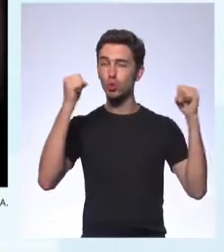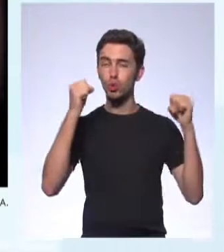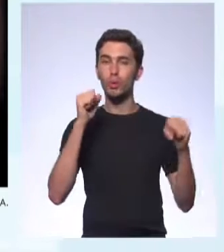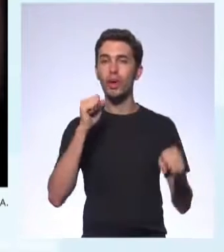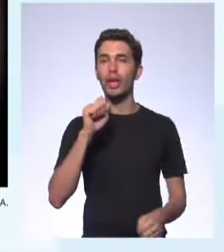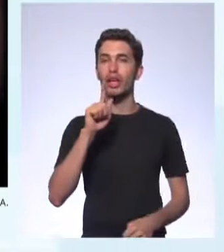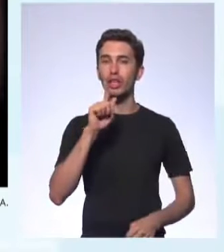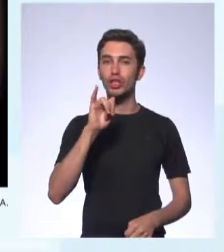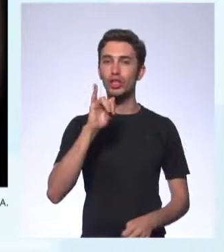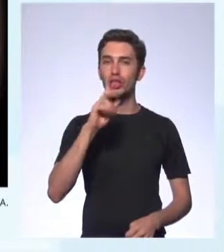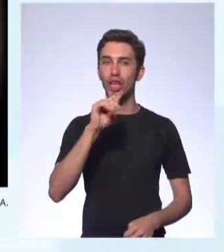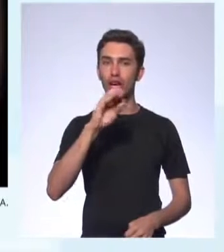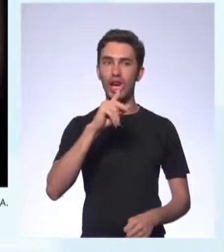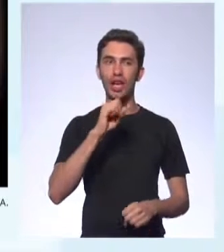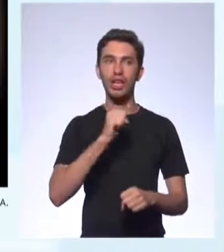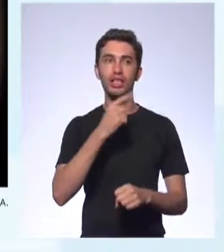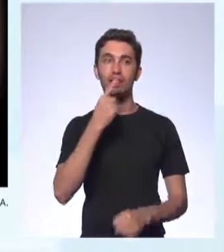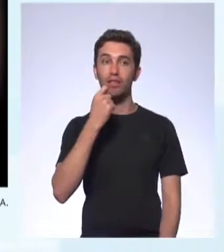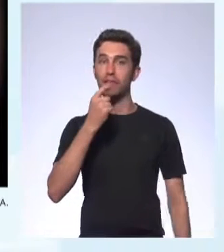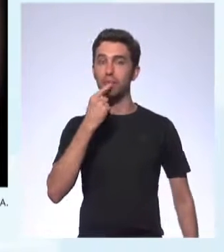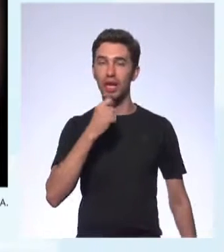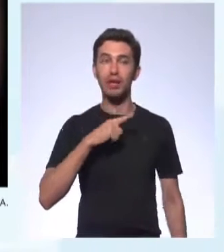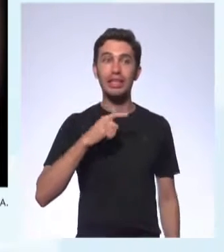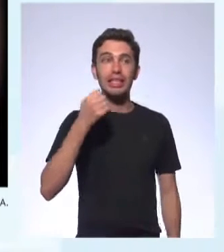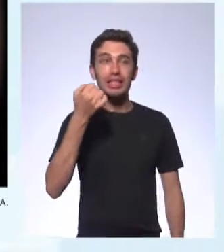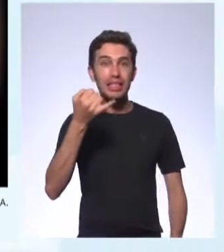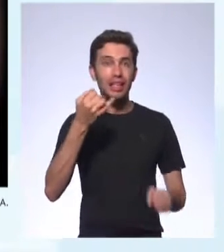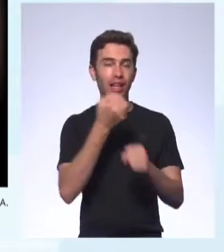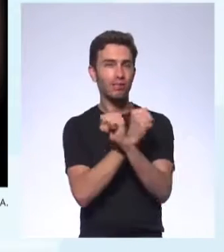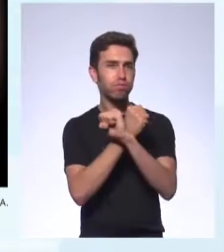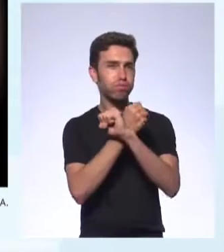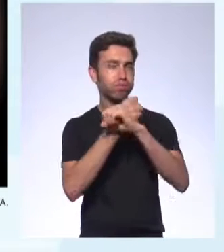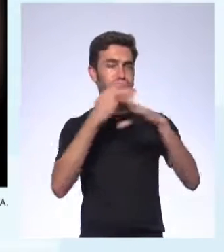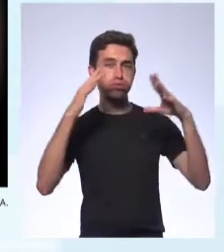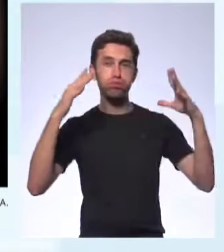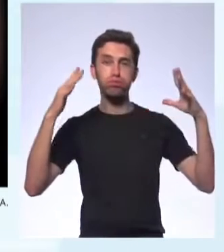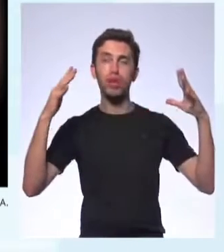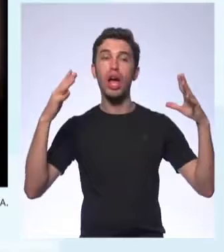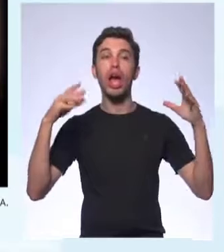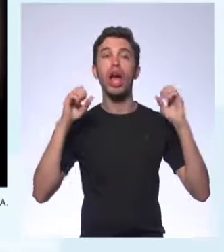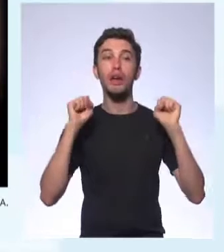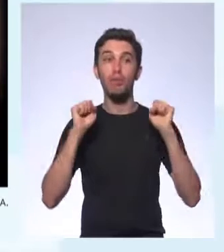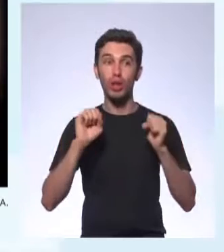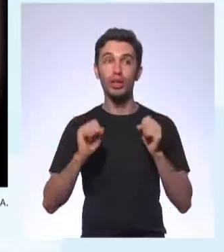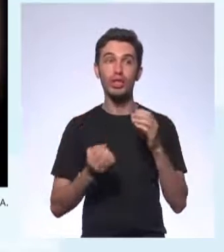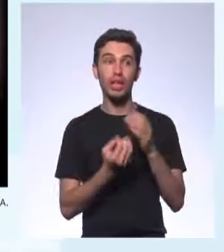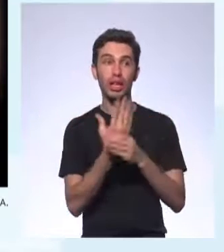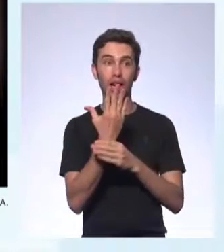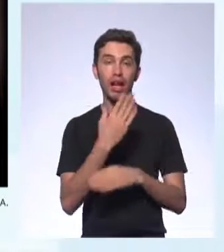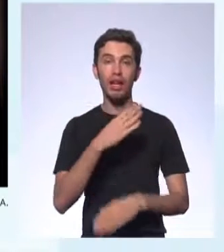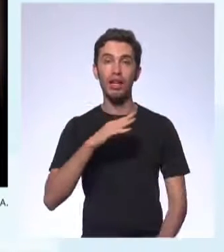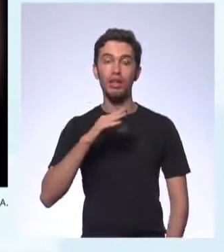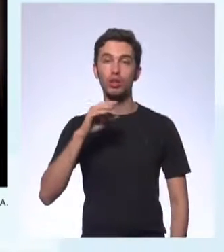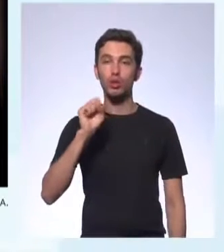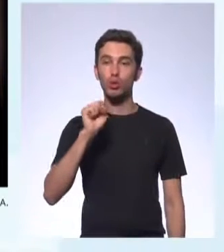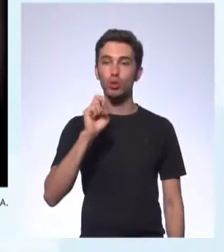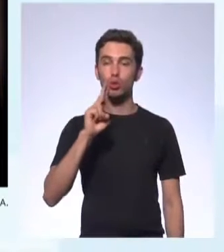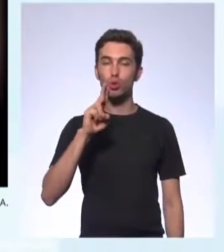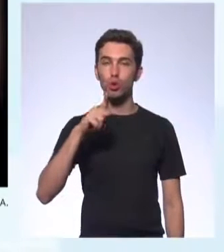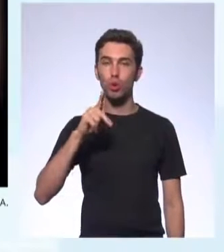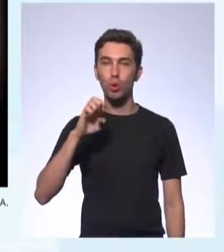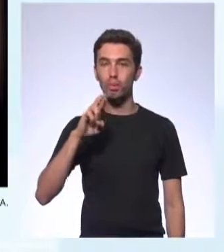é gigantesco, e aí se ela explodir, pode formar aí supernovas